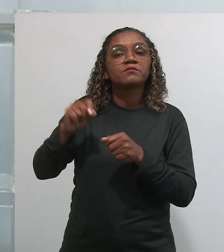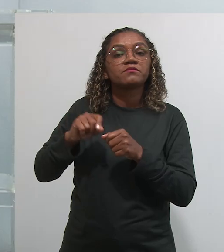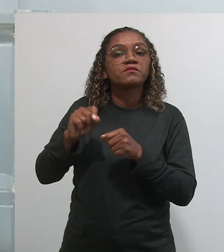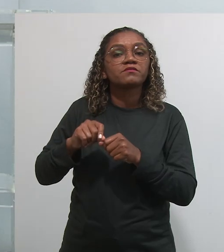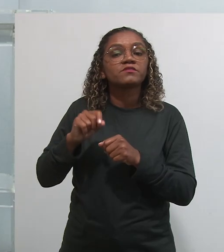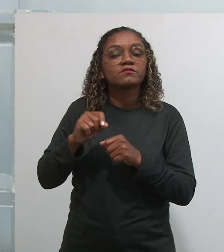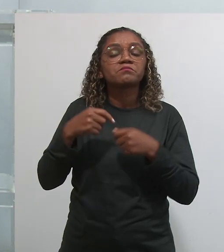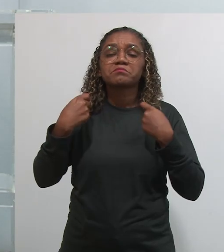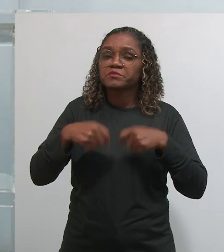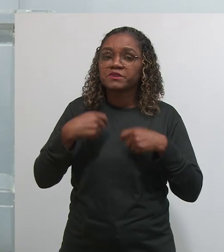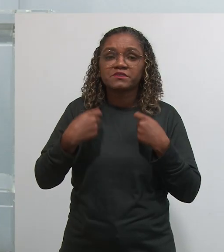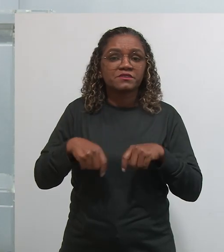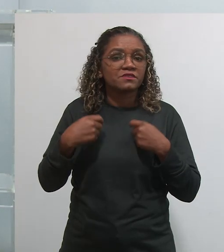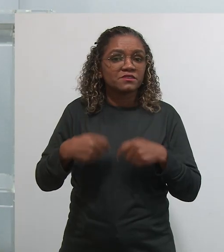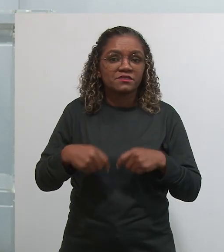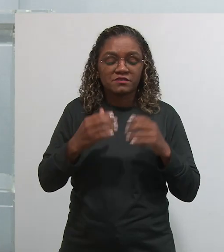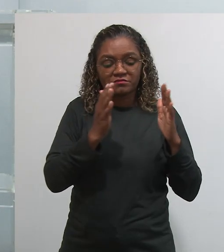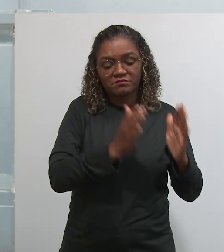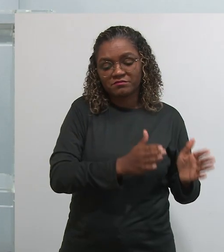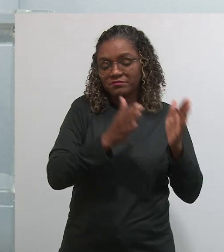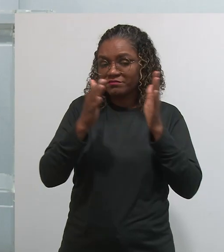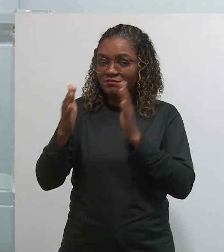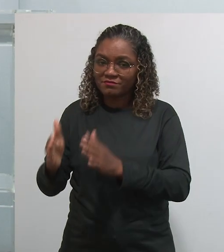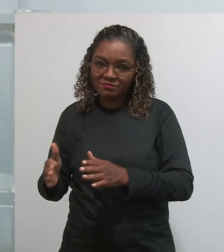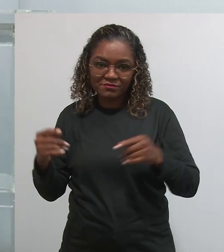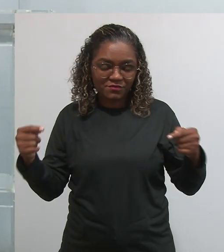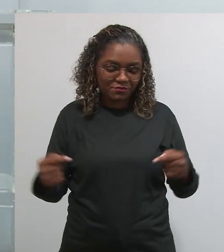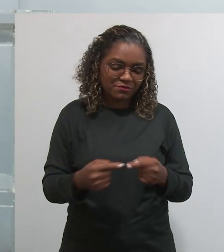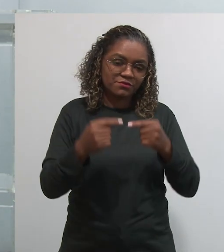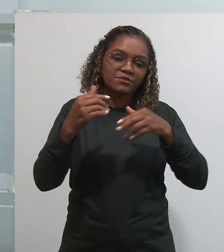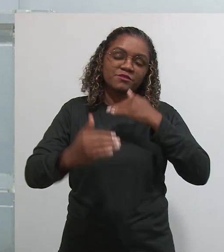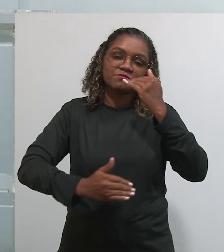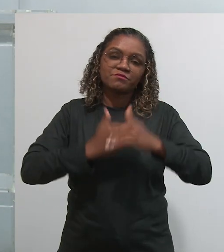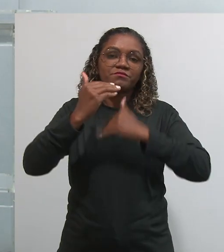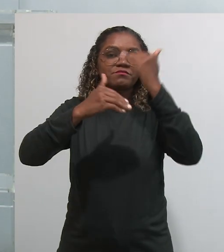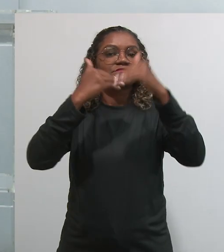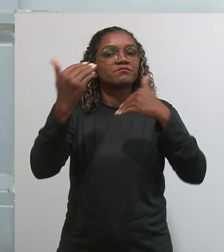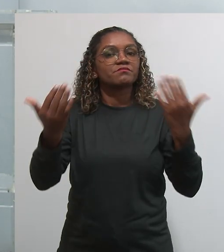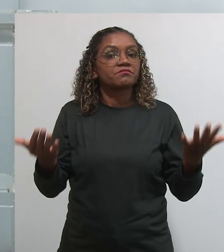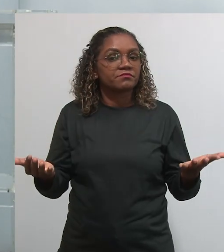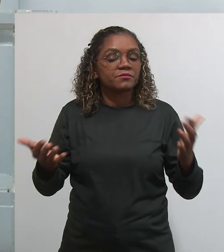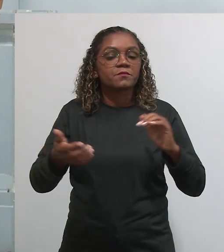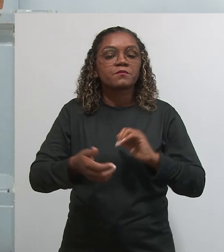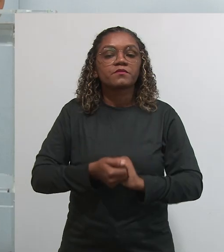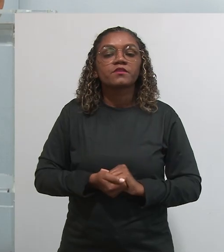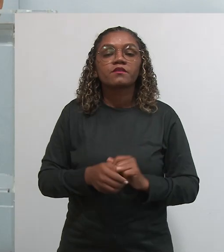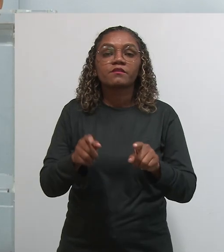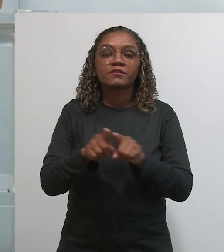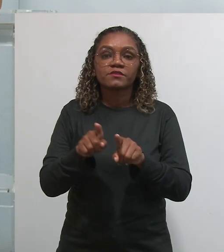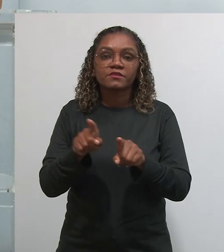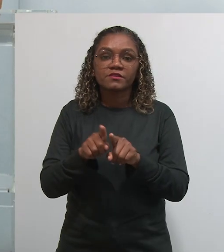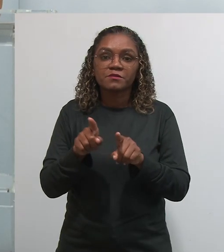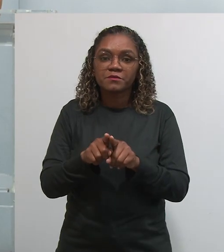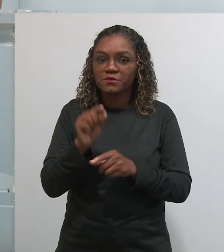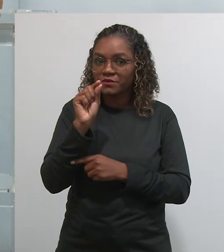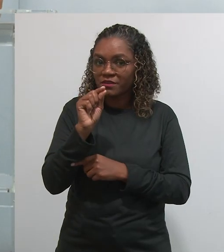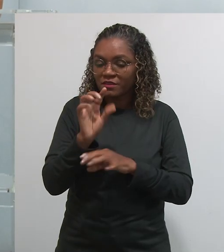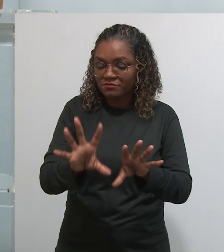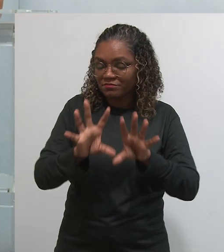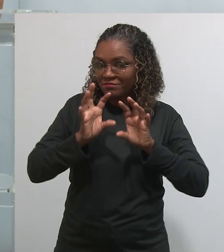por essas duas etapas. Desenvolver teu senso crítico, desenvolver teu senso comum. E fazer um